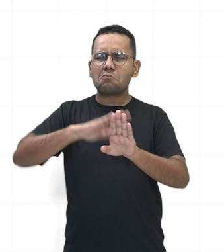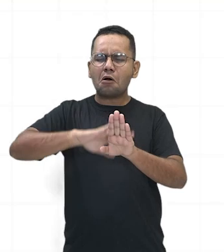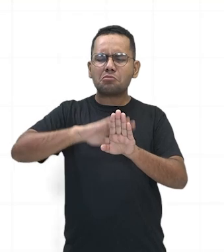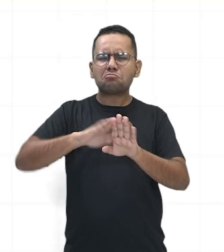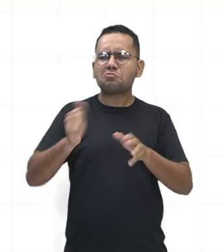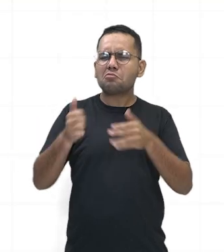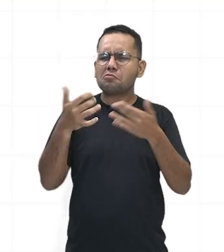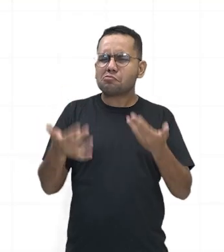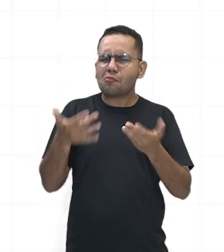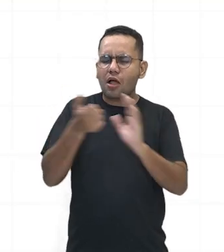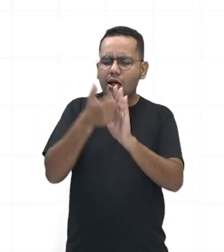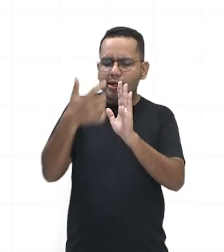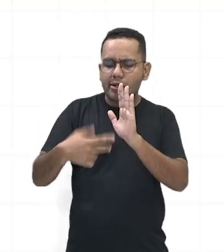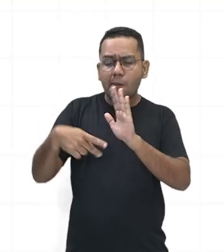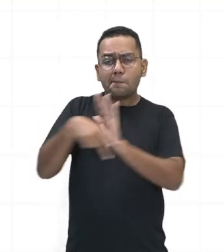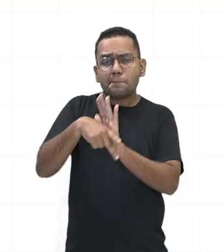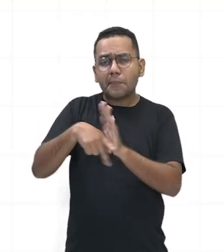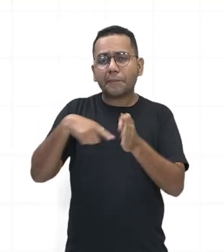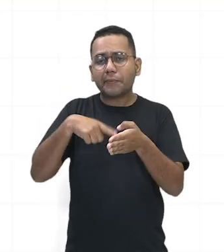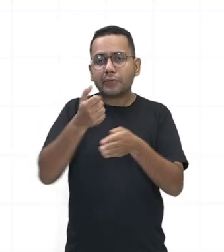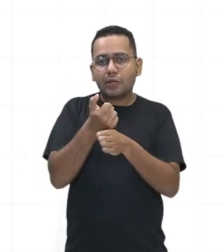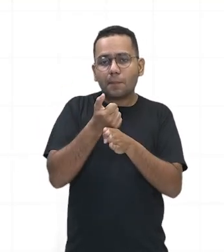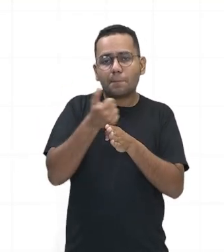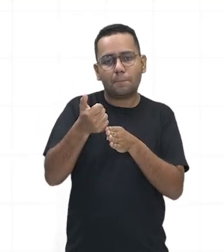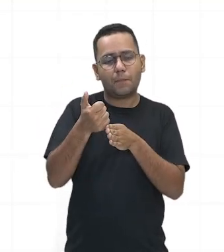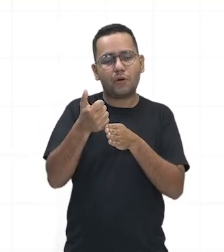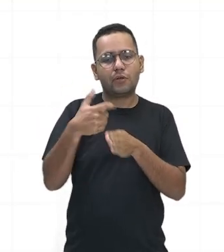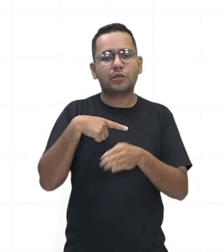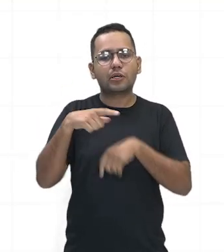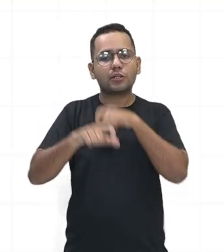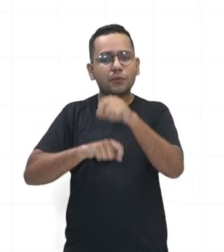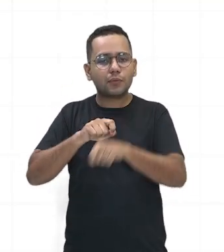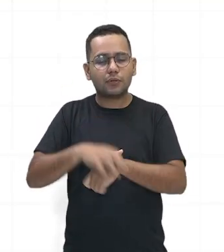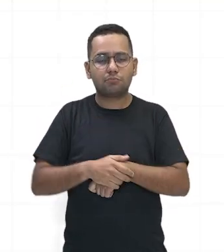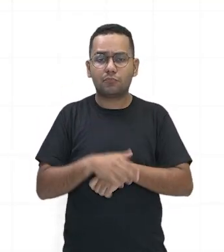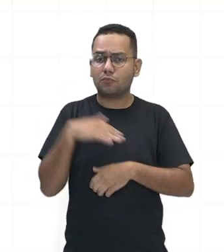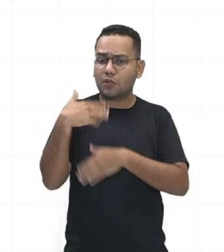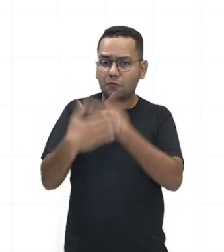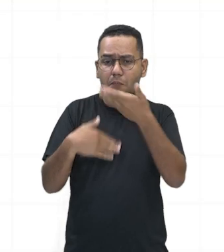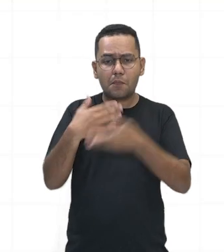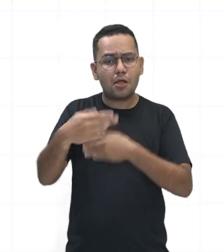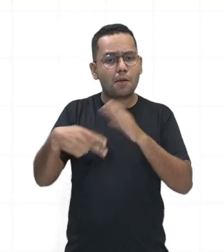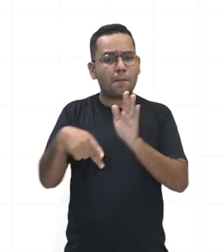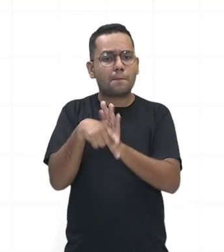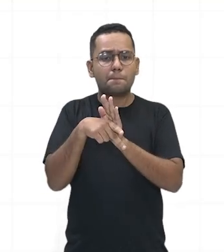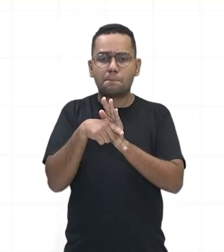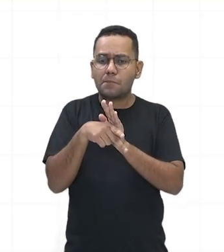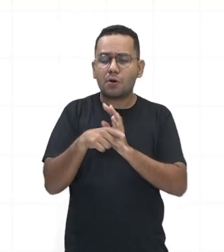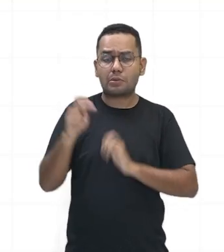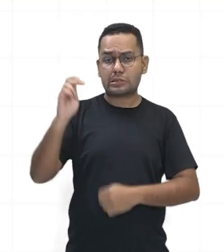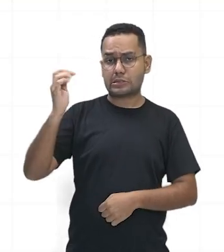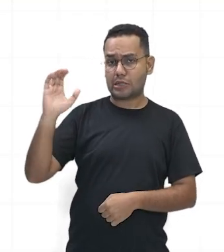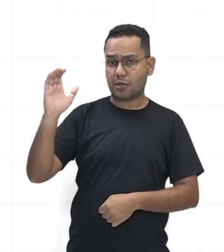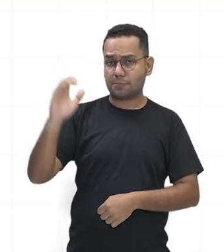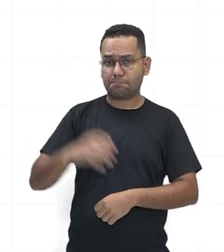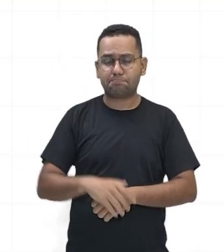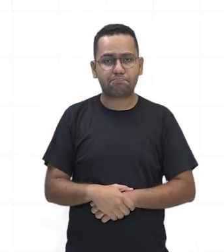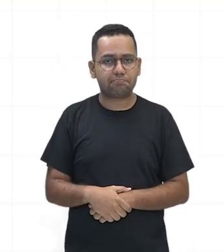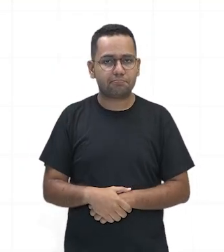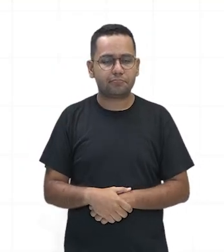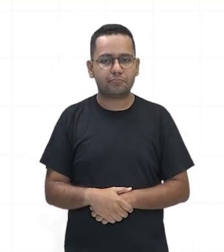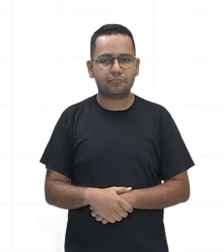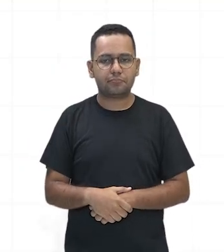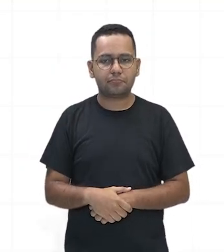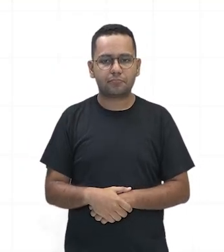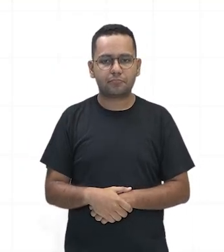nós temos em relação aos avanços científicos. Até que ponto que a